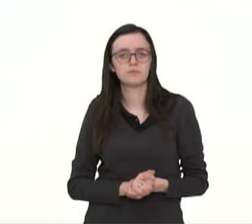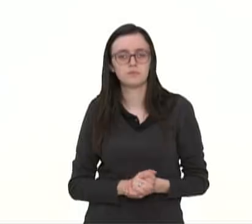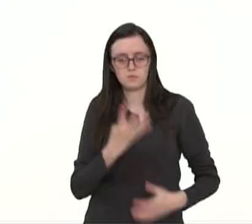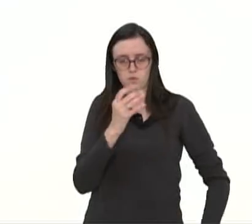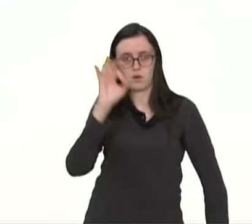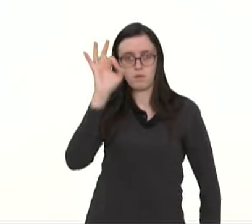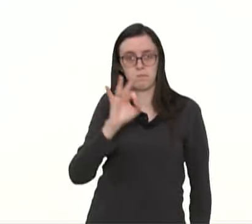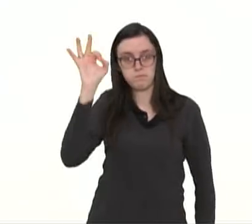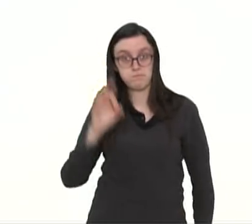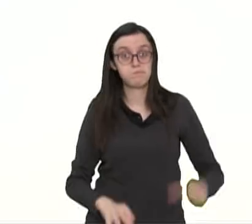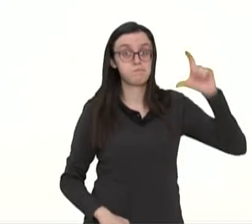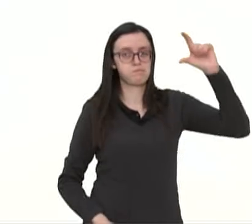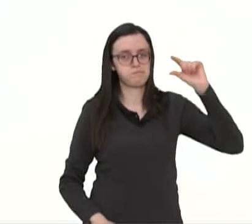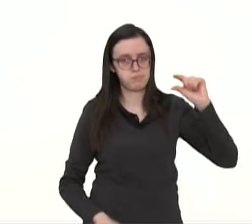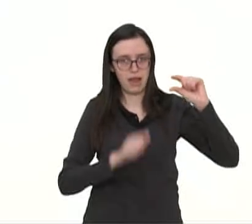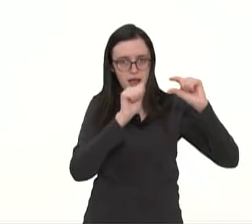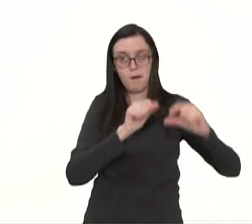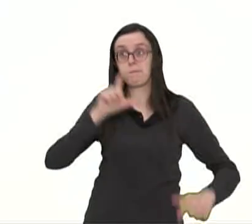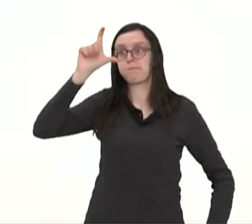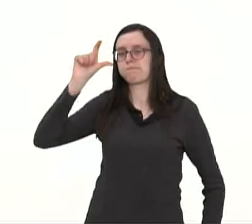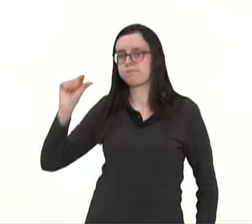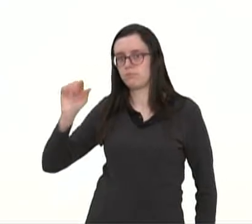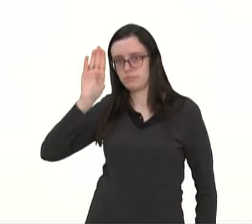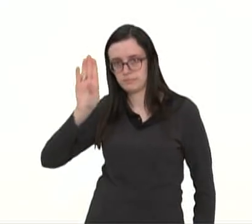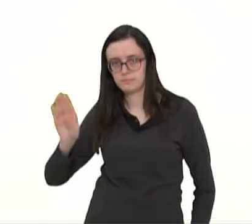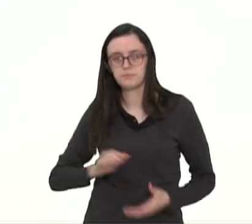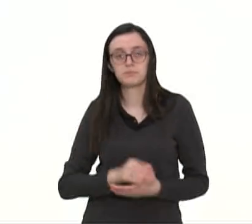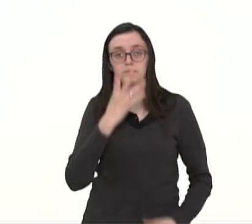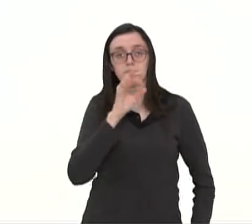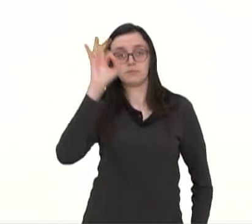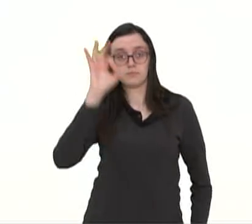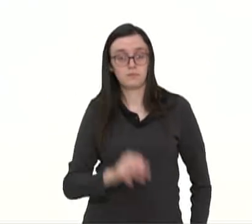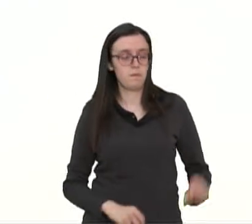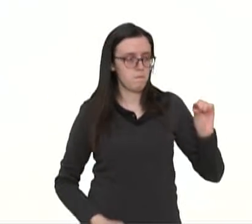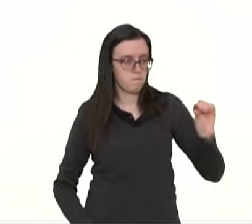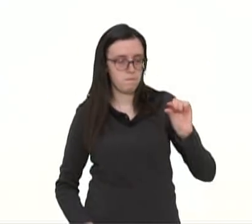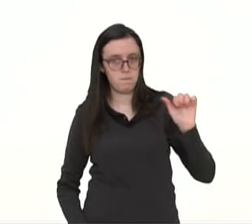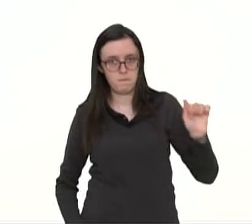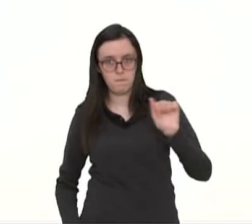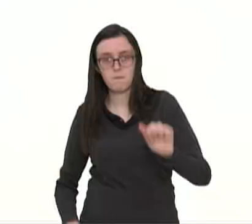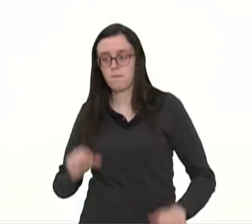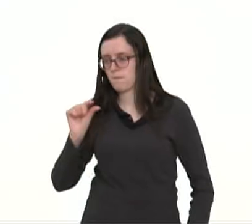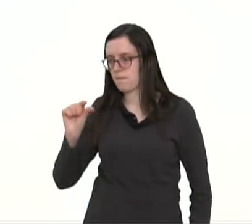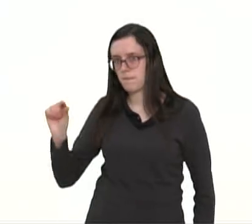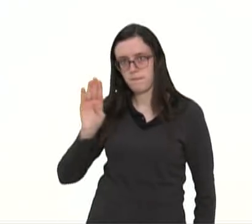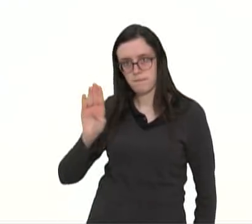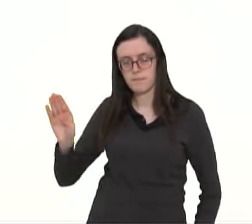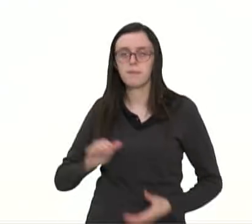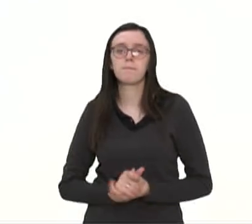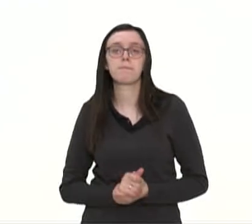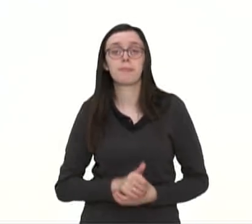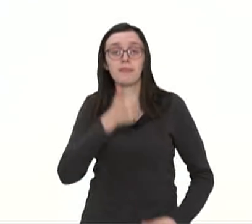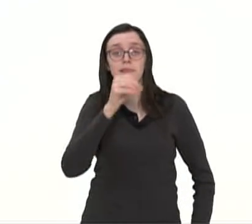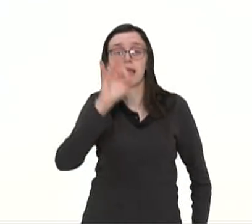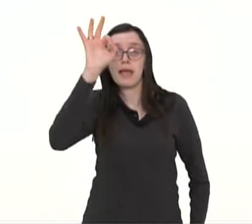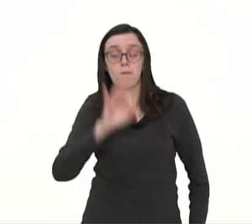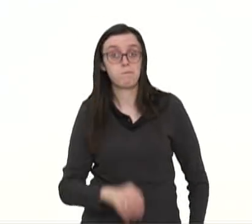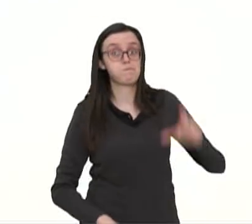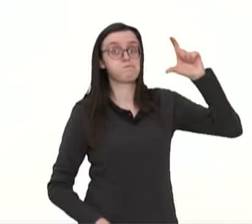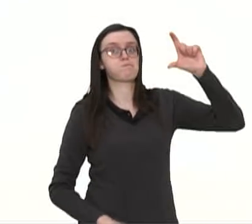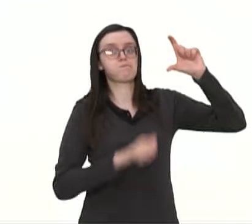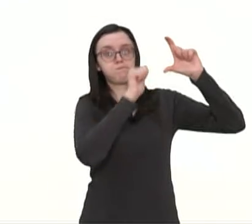azão, azinho, bezão, bezinho, 40% azinho, azinho, bezinho, bezinho, 10%